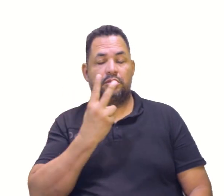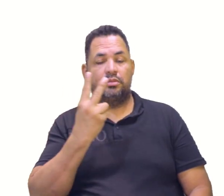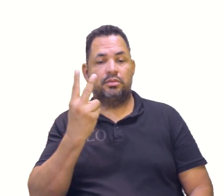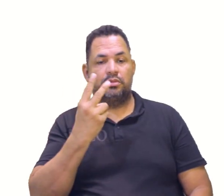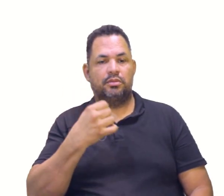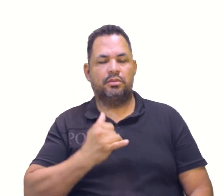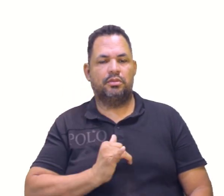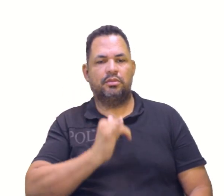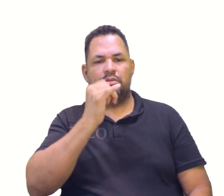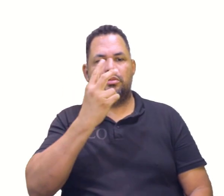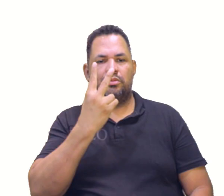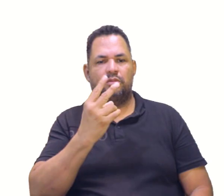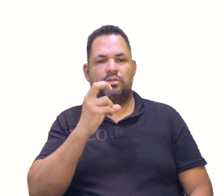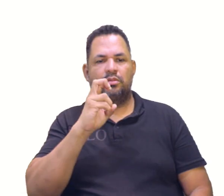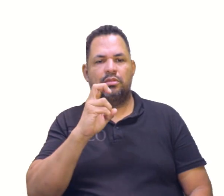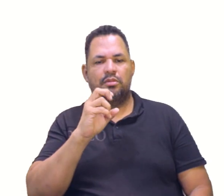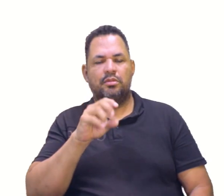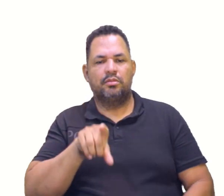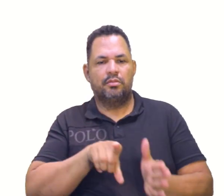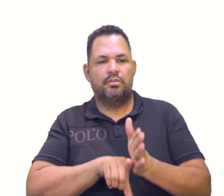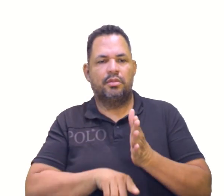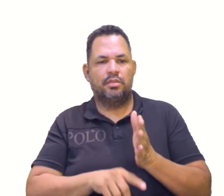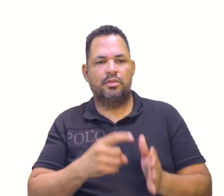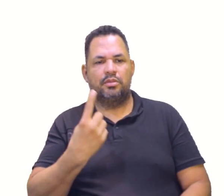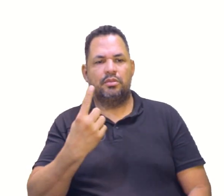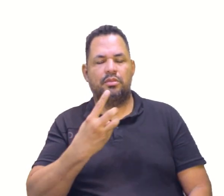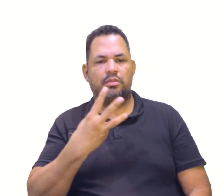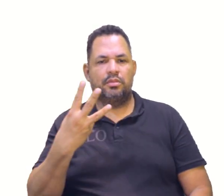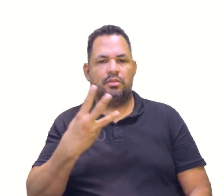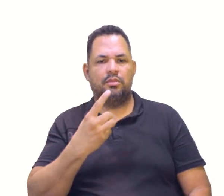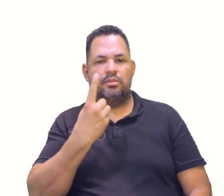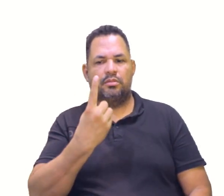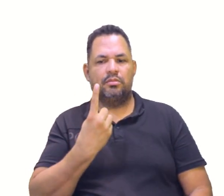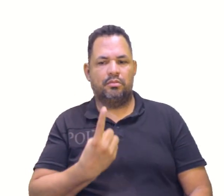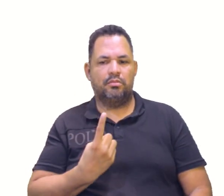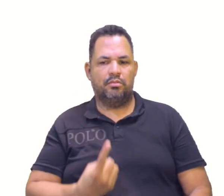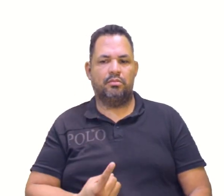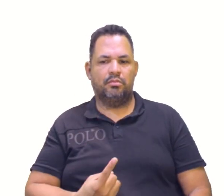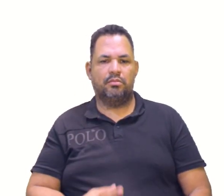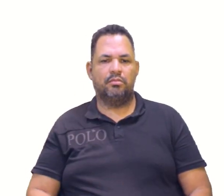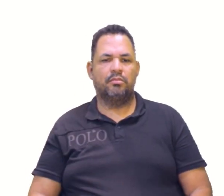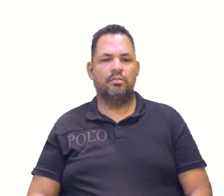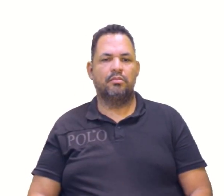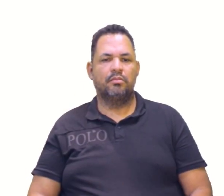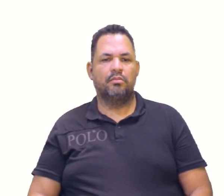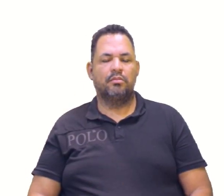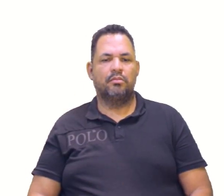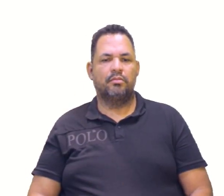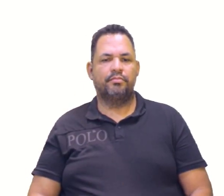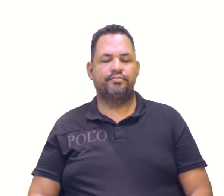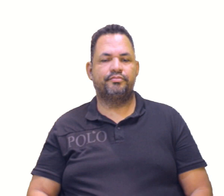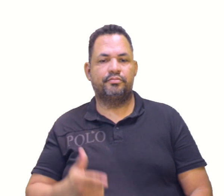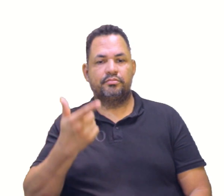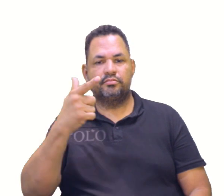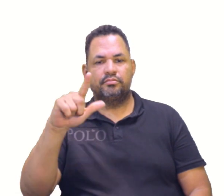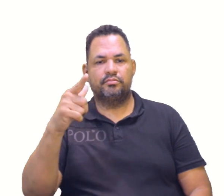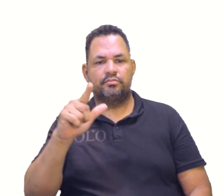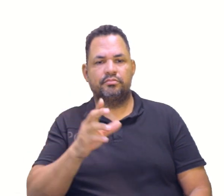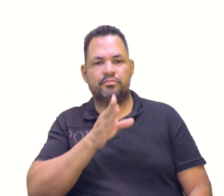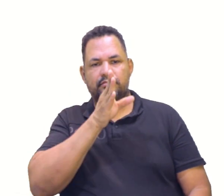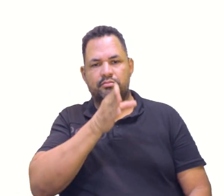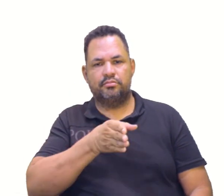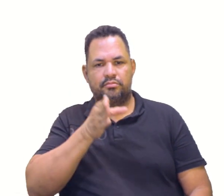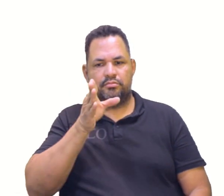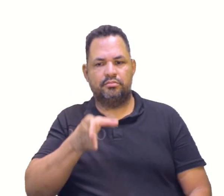valores de Y. 2, 5 e menos 1. E na terceira coluna, 1, 1, 1. E a gente vai repetir duas colunas,